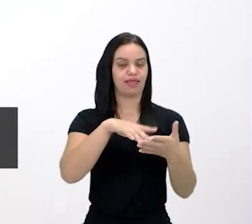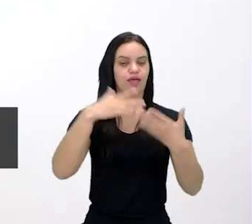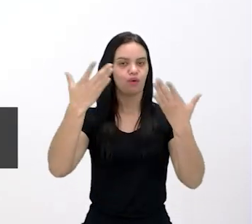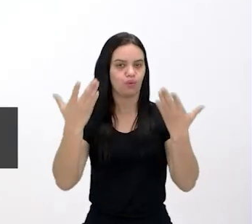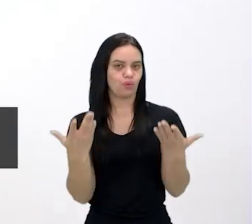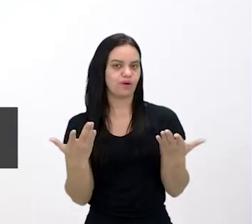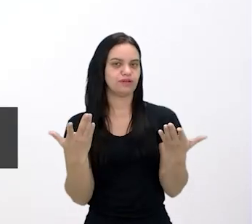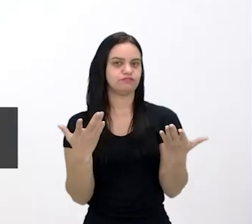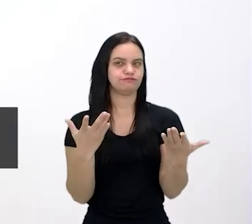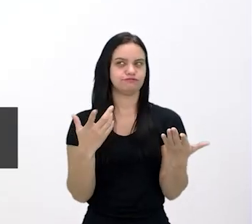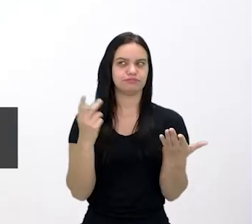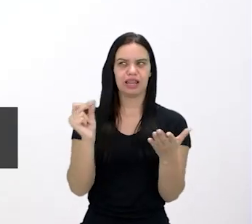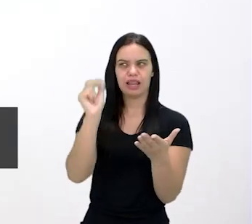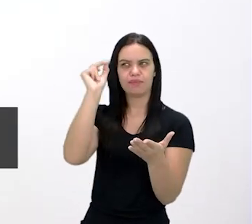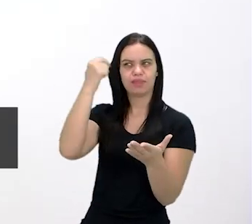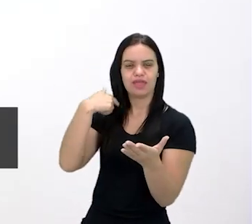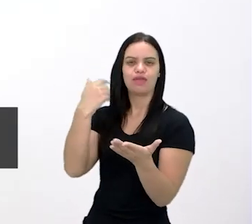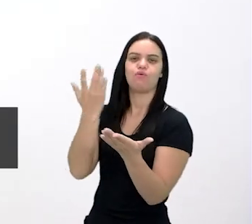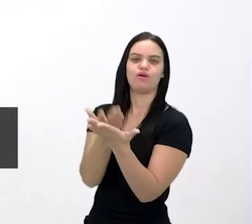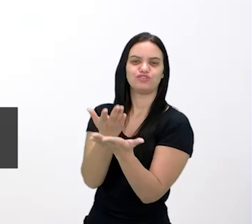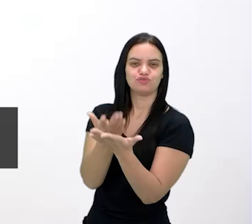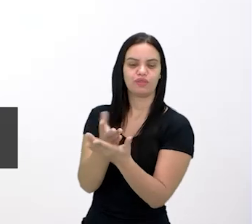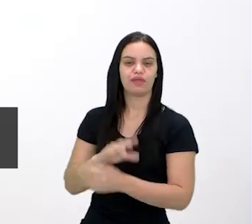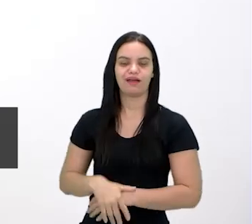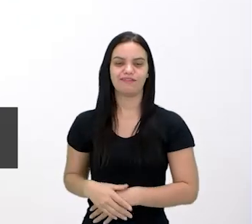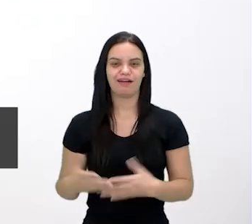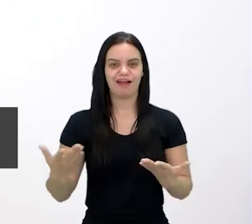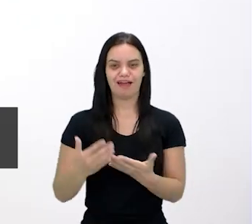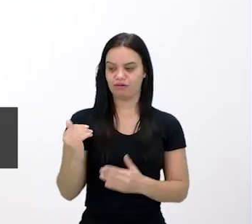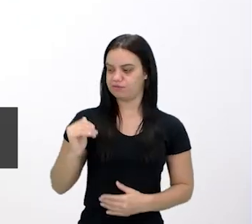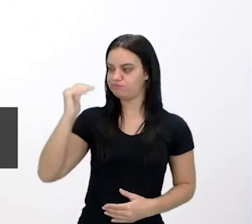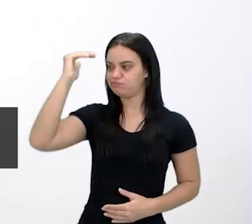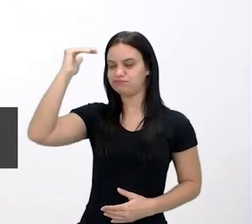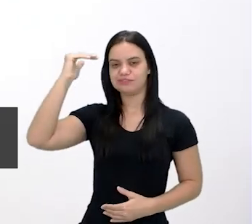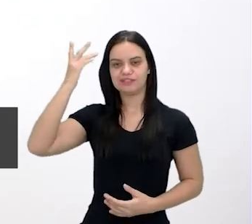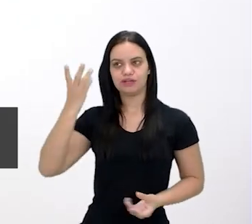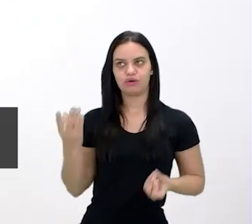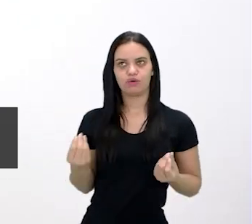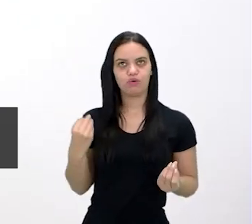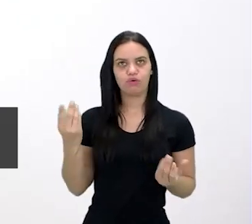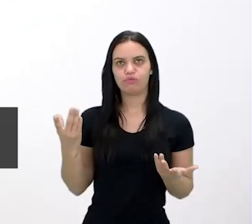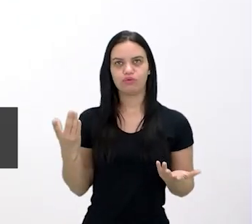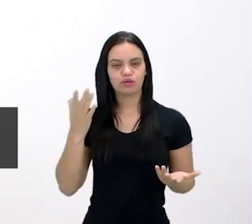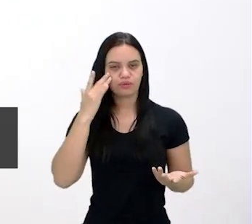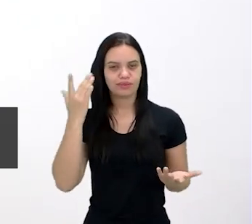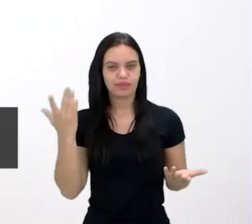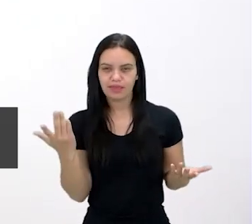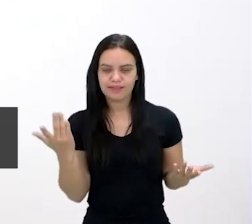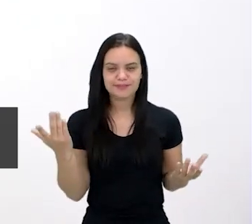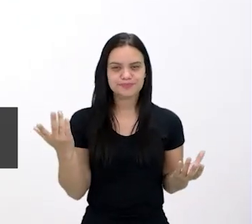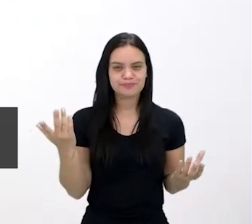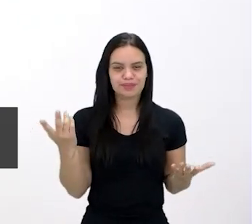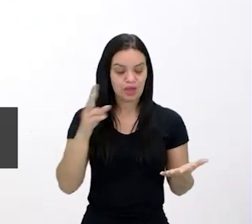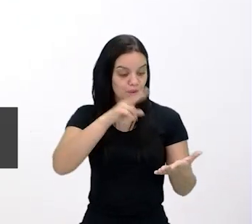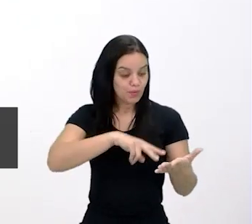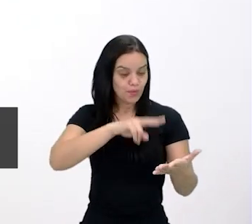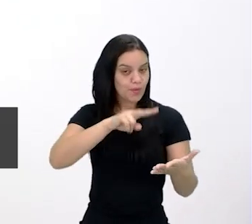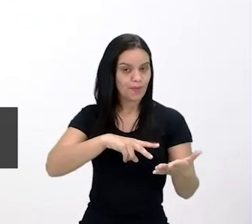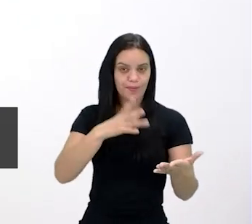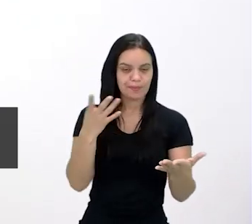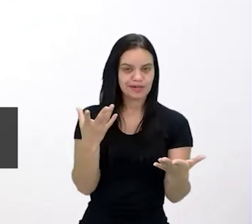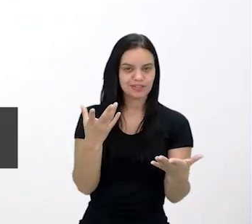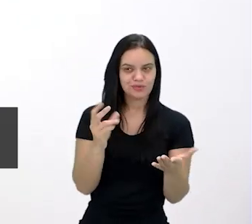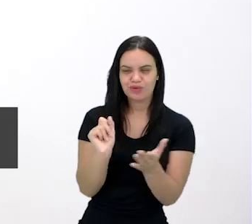era estudante, adolescente, né, e agora, enquanto adultos, como que bate para a gente, né, uma leitura